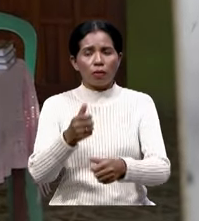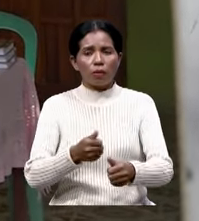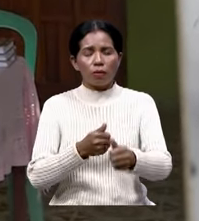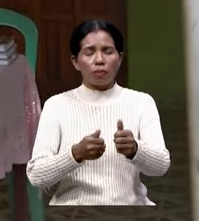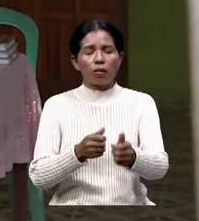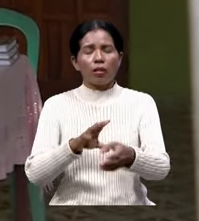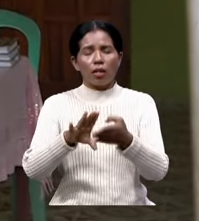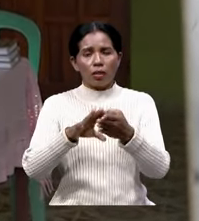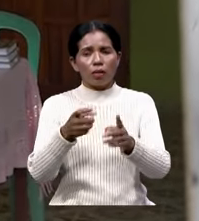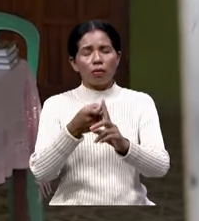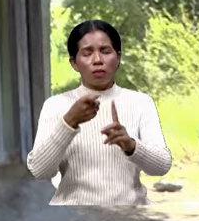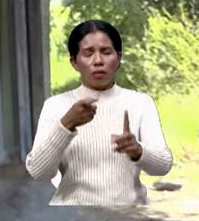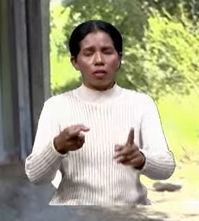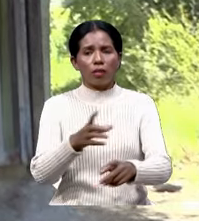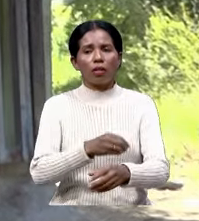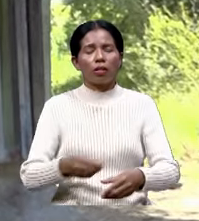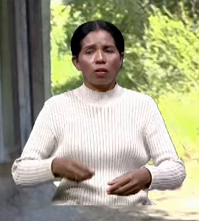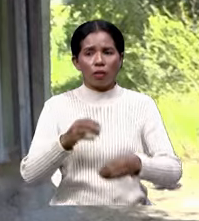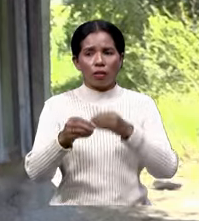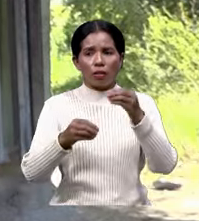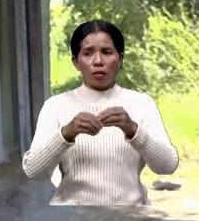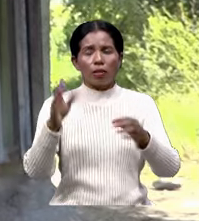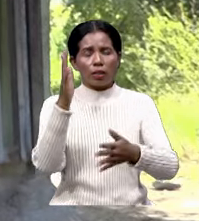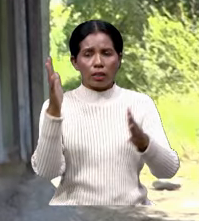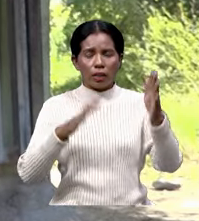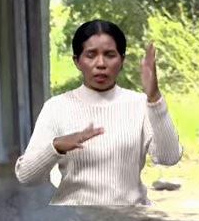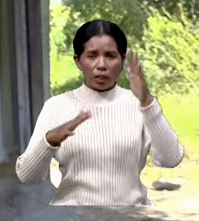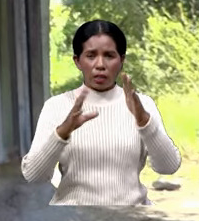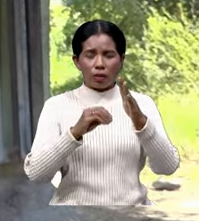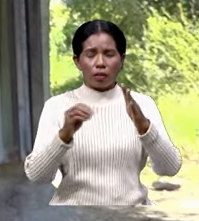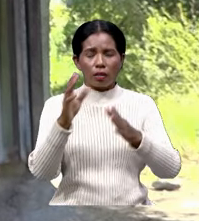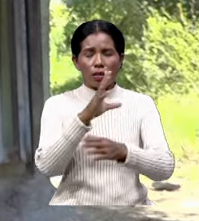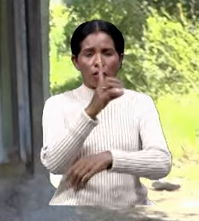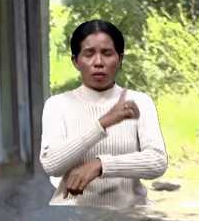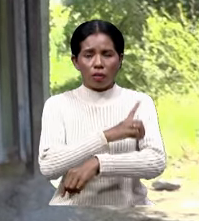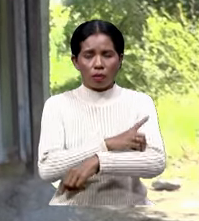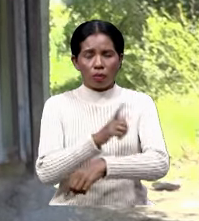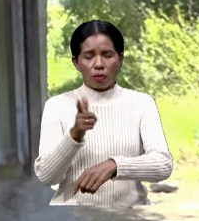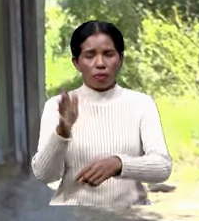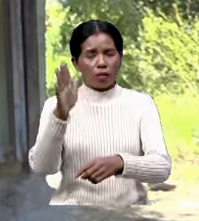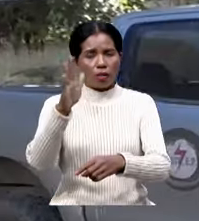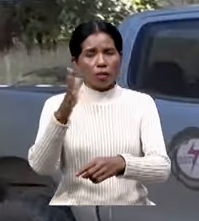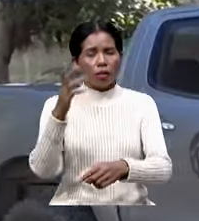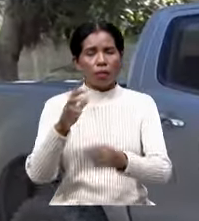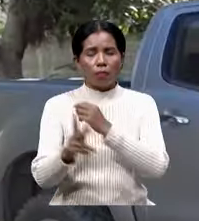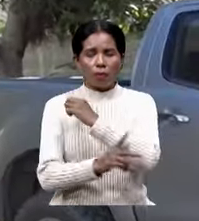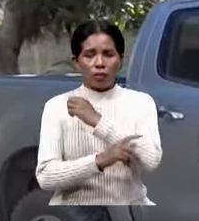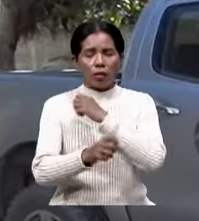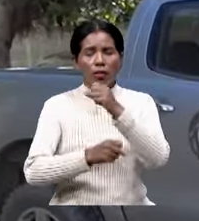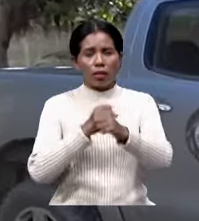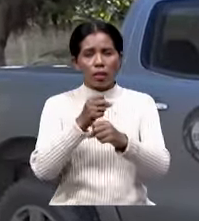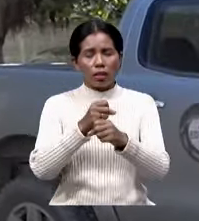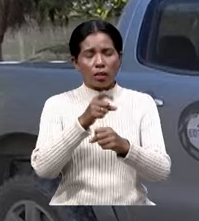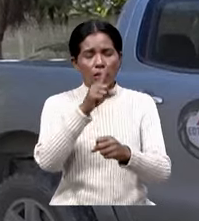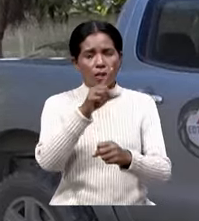governo kona ba ponto tolerância relaciona a comemoração loron revolução dos escravos iha Portugal tinen reunida